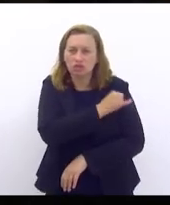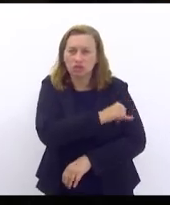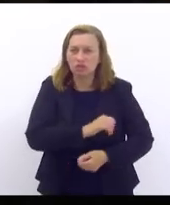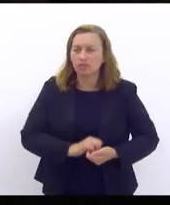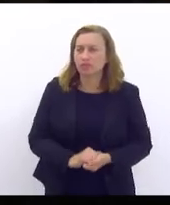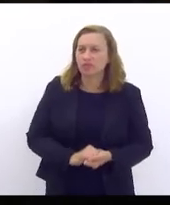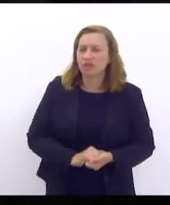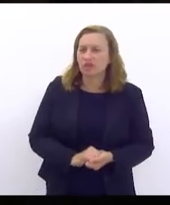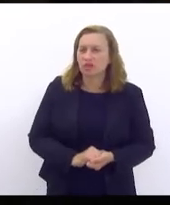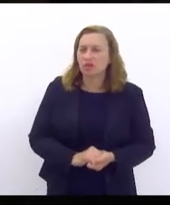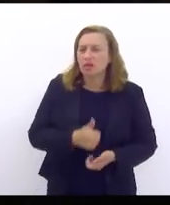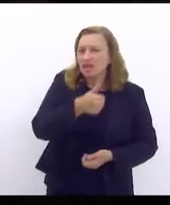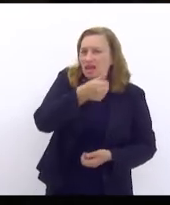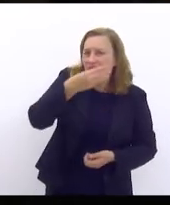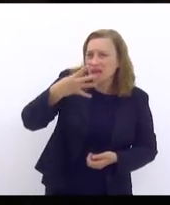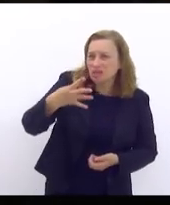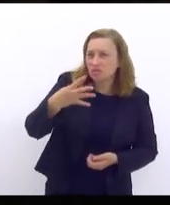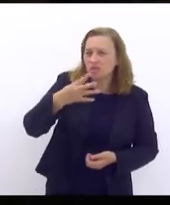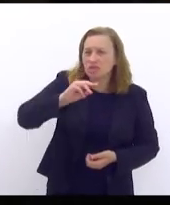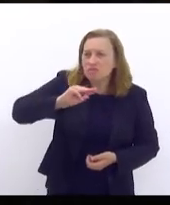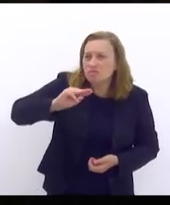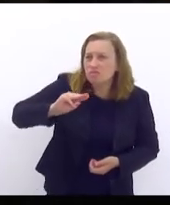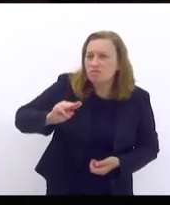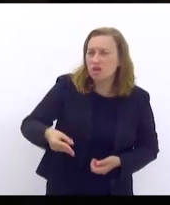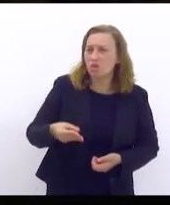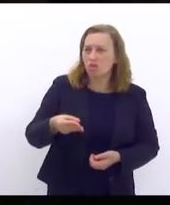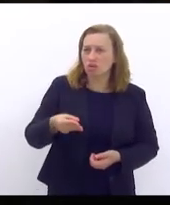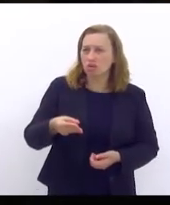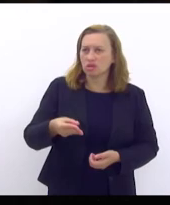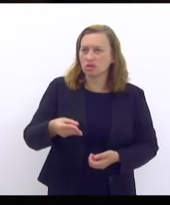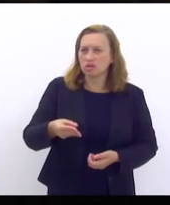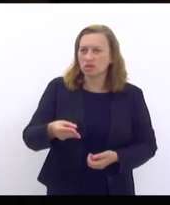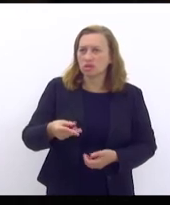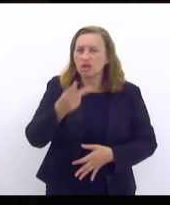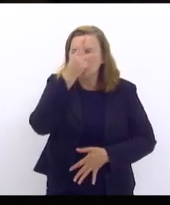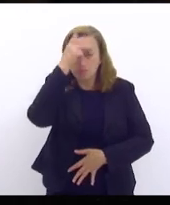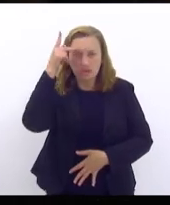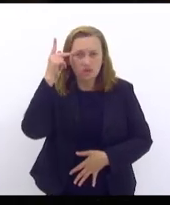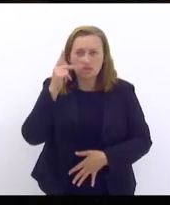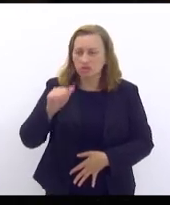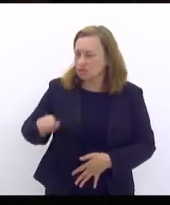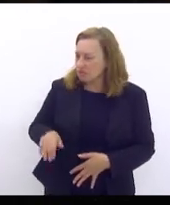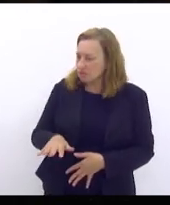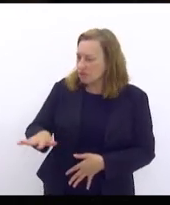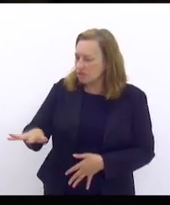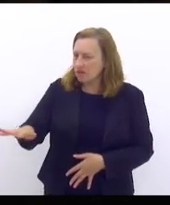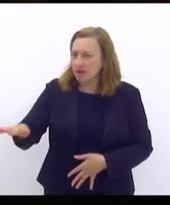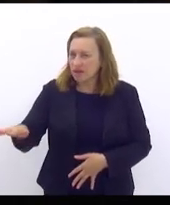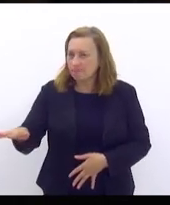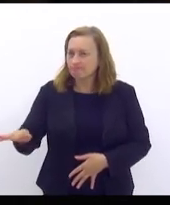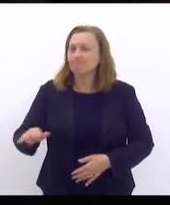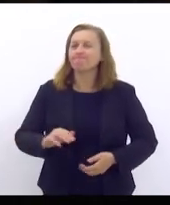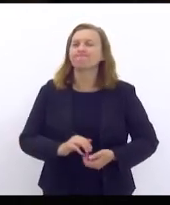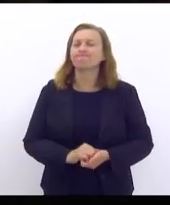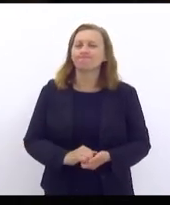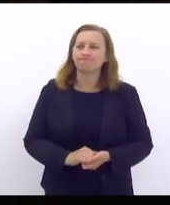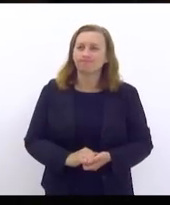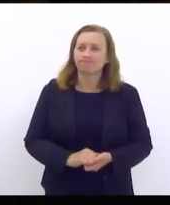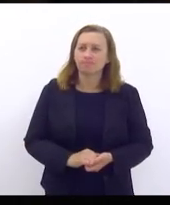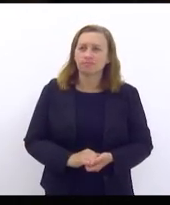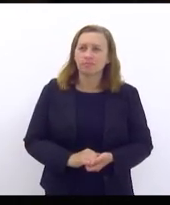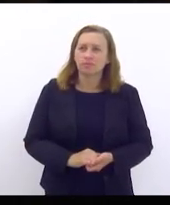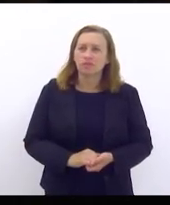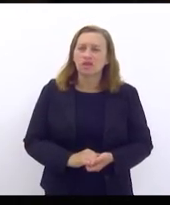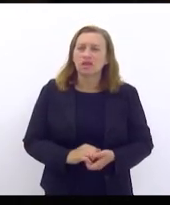São 14 milhões que pessoas de favelas e periferias deixam de ganhar